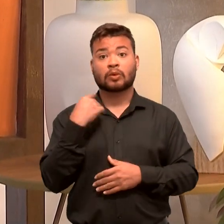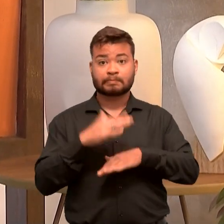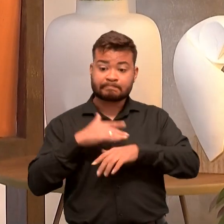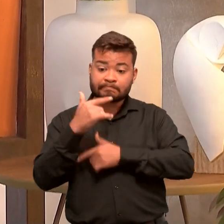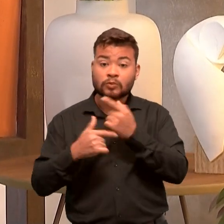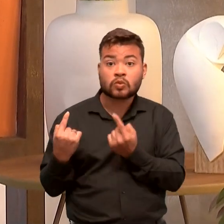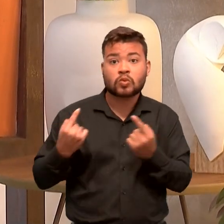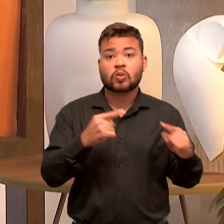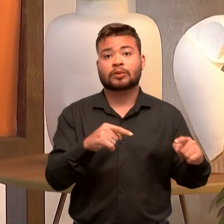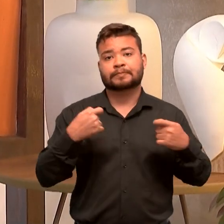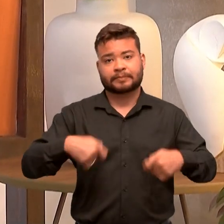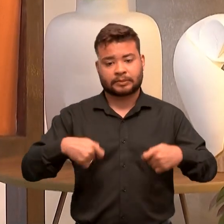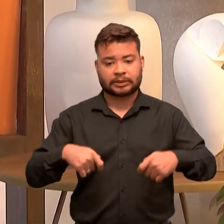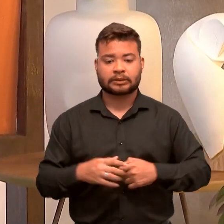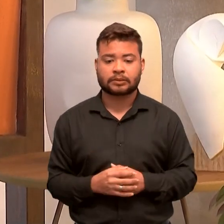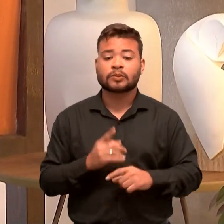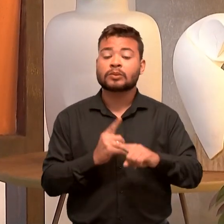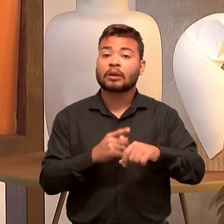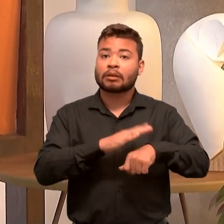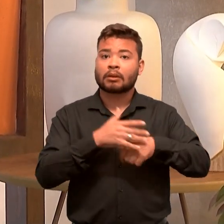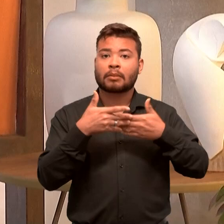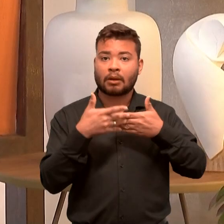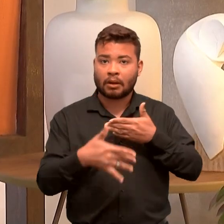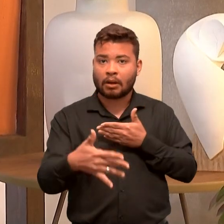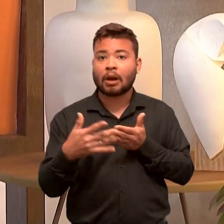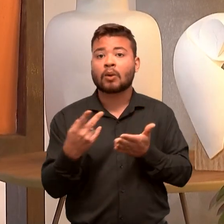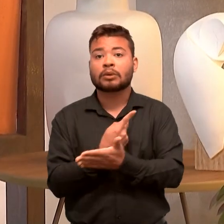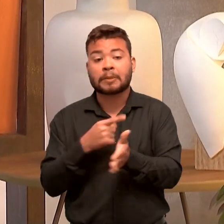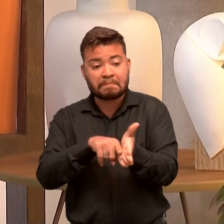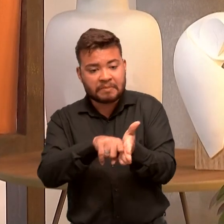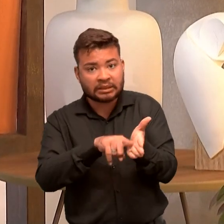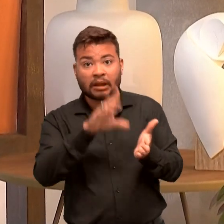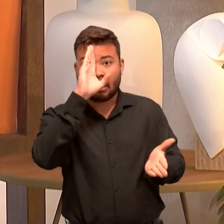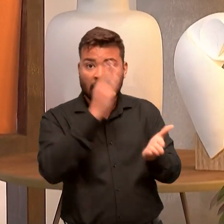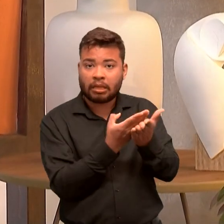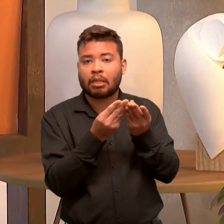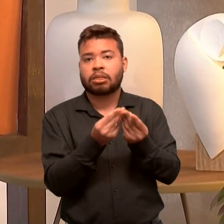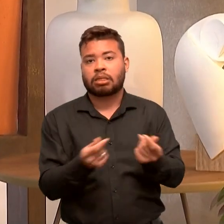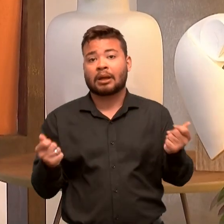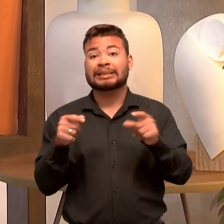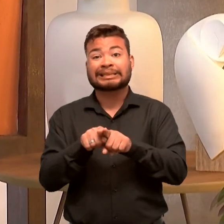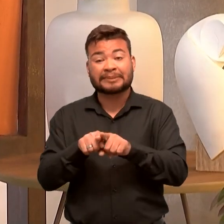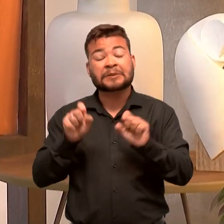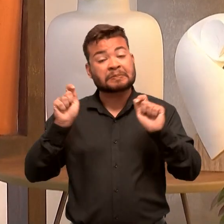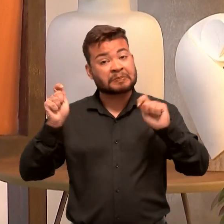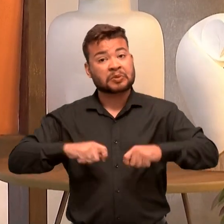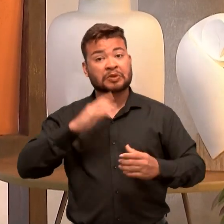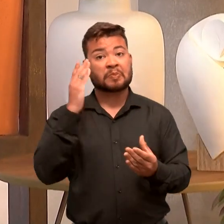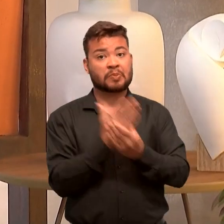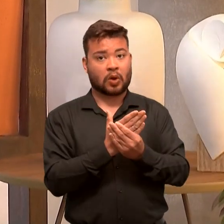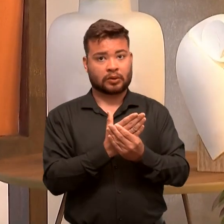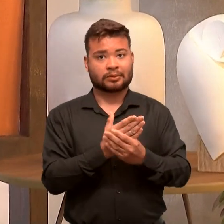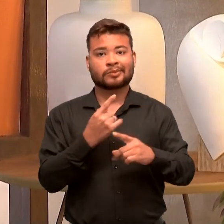porque isso vai gerando a longo prazo descredibilidade em pesquisa, problemas judiciais que pode ter, direito autoral